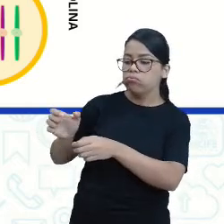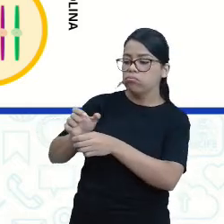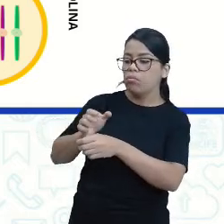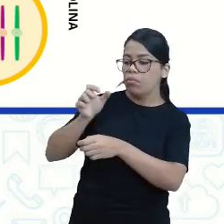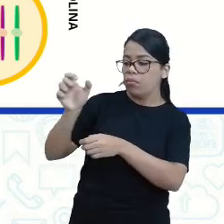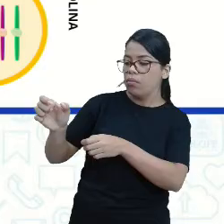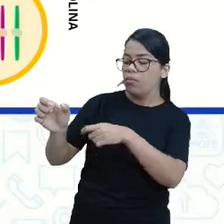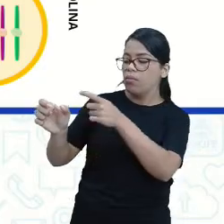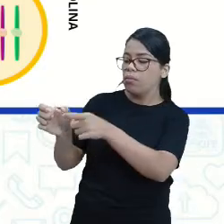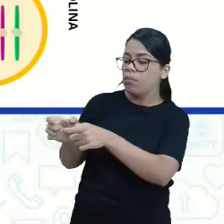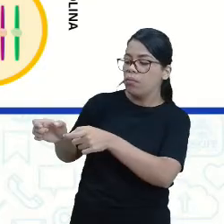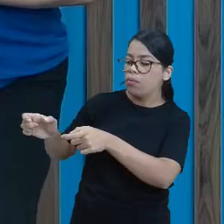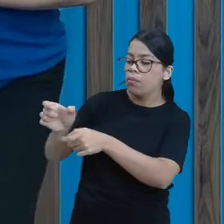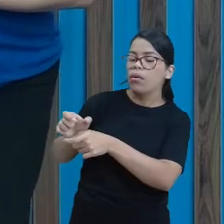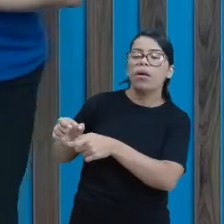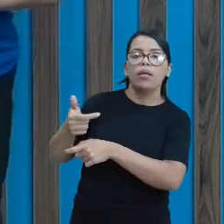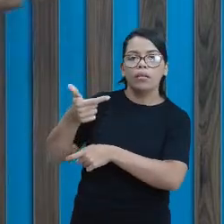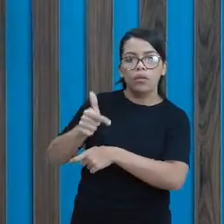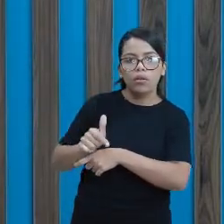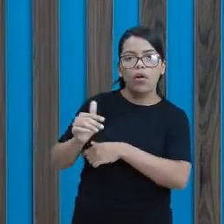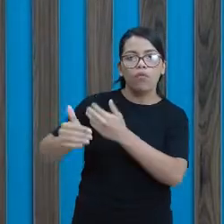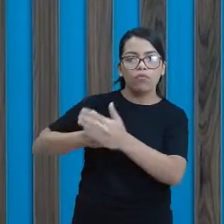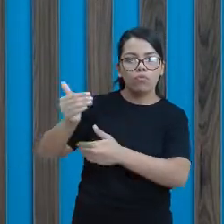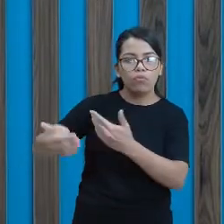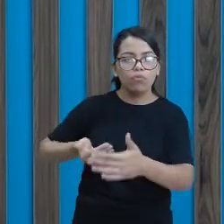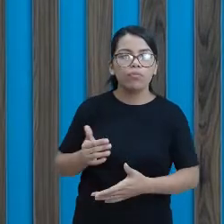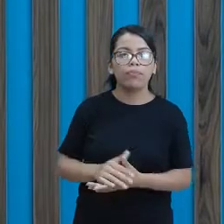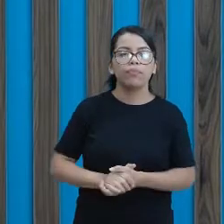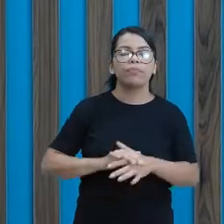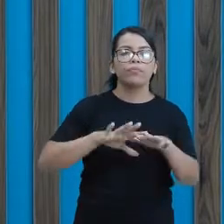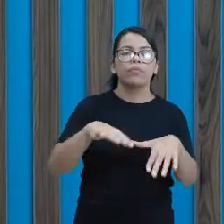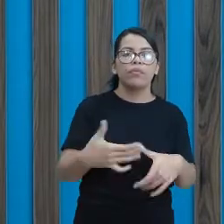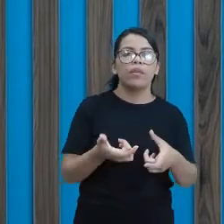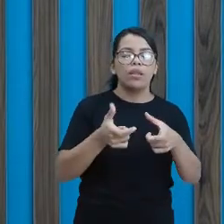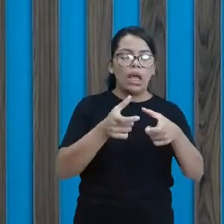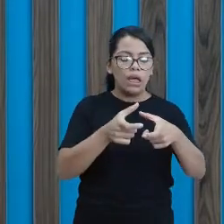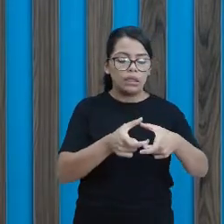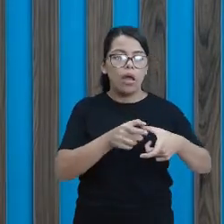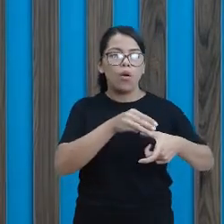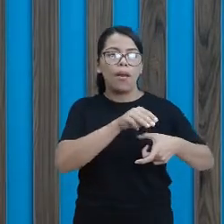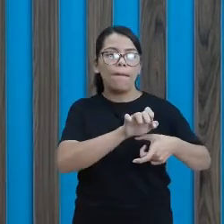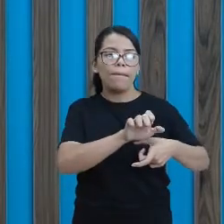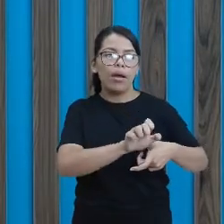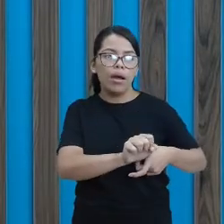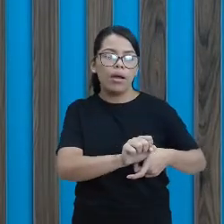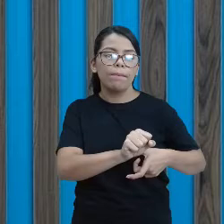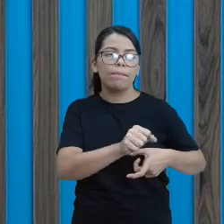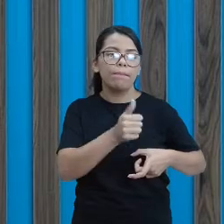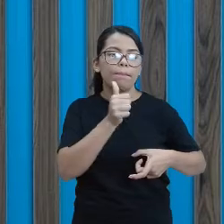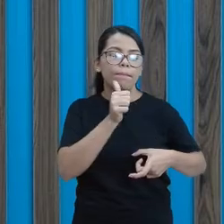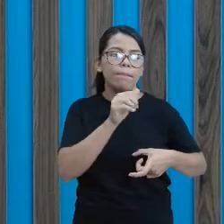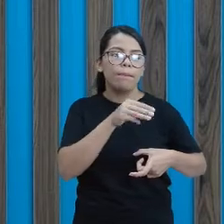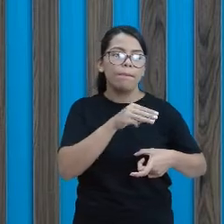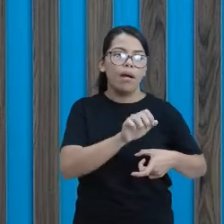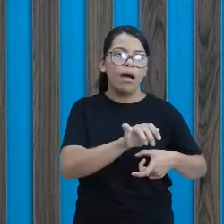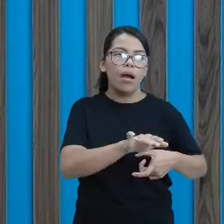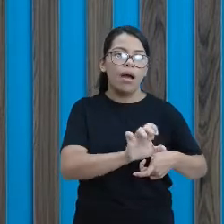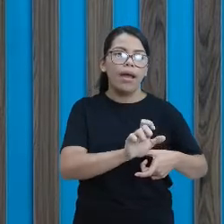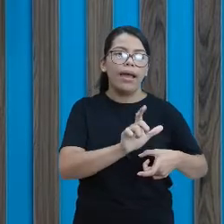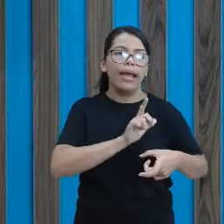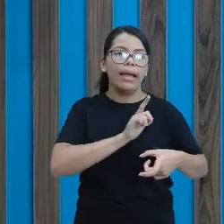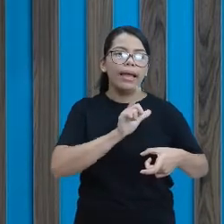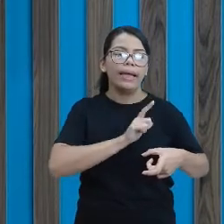para relembrar aqui para vocês, né? Na célula-mãe, a gente tem aqui uma determinada quantidade de cromossomos, né, gente? Eles